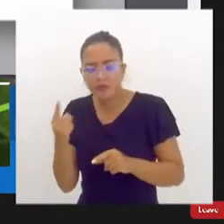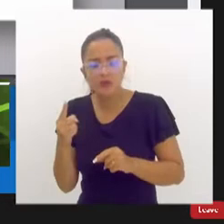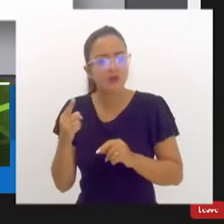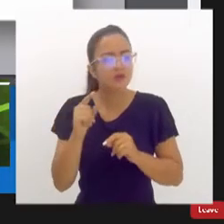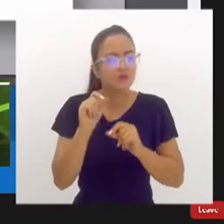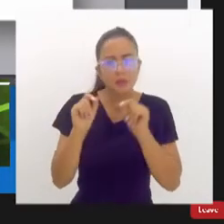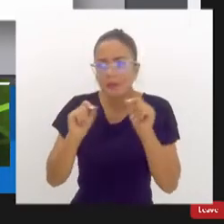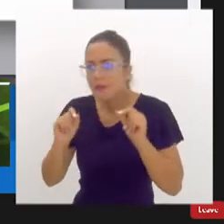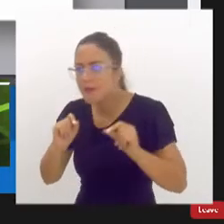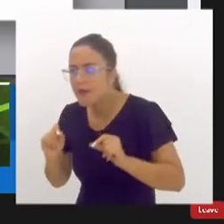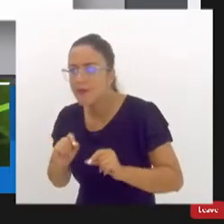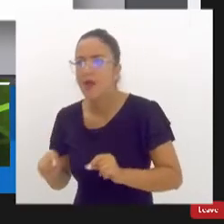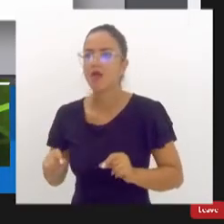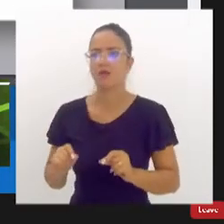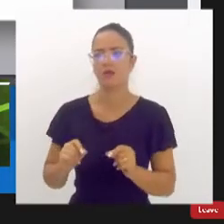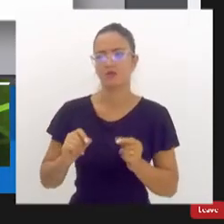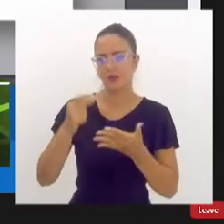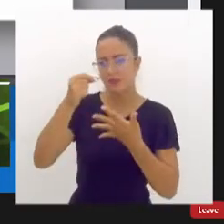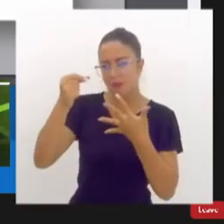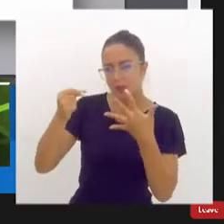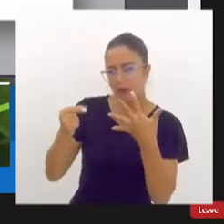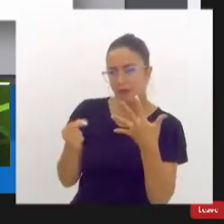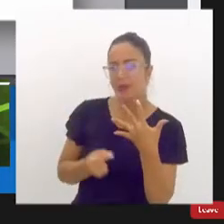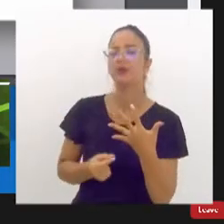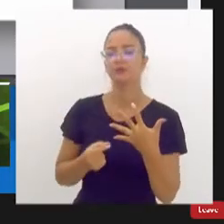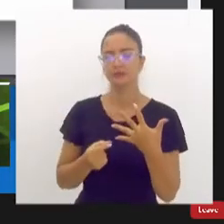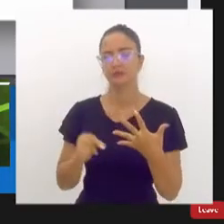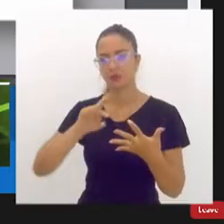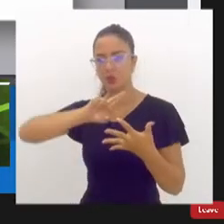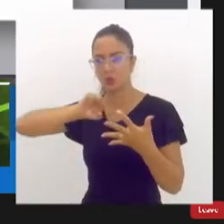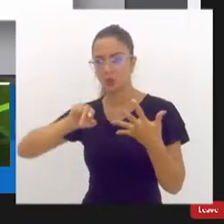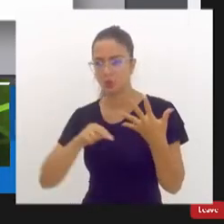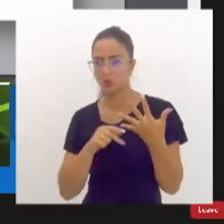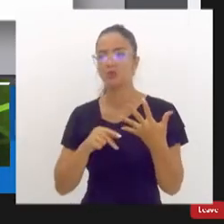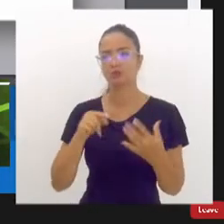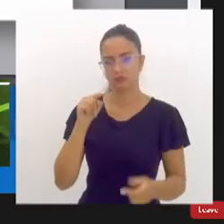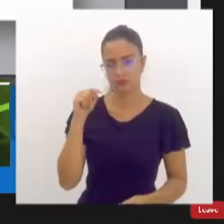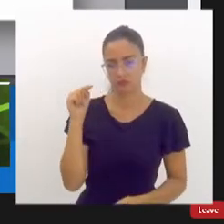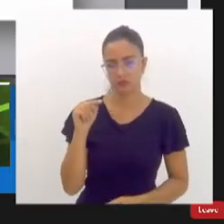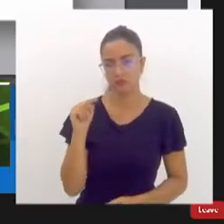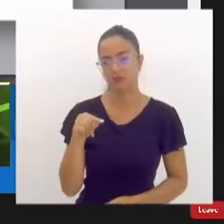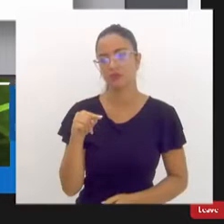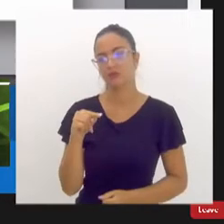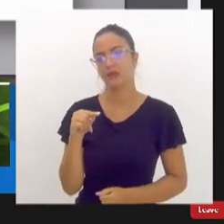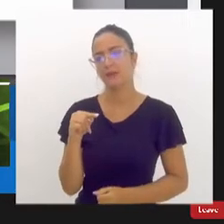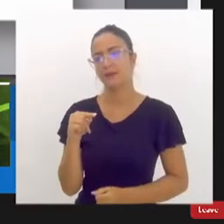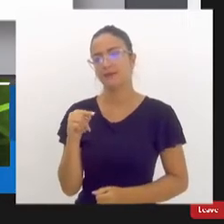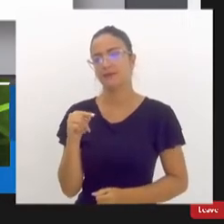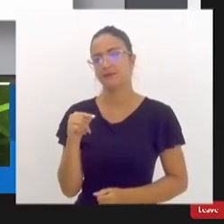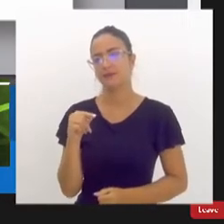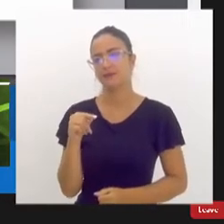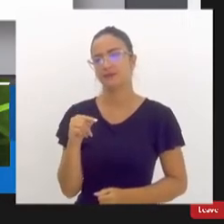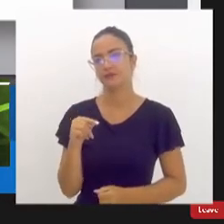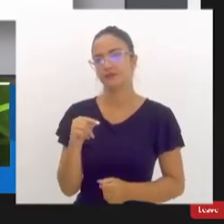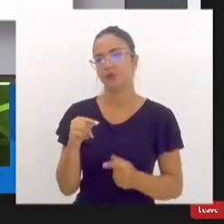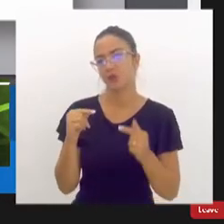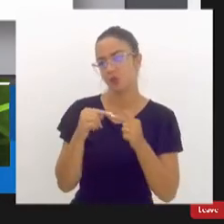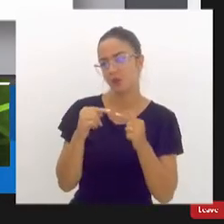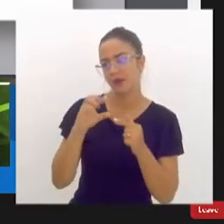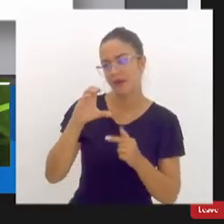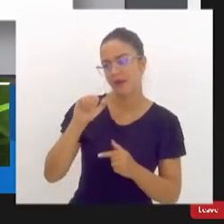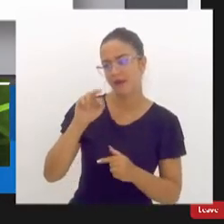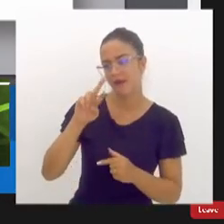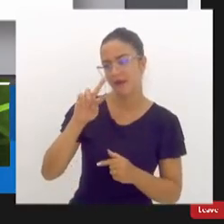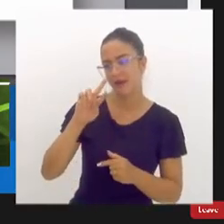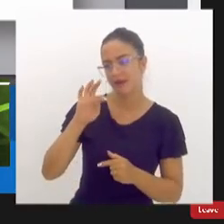de pontos diferenciados, pontos fora da curva. São questões que não estão dentro da relação cartesiana de aplicação